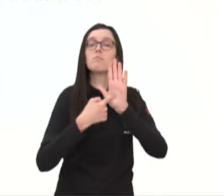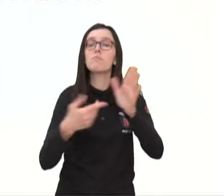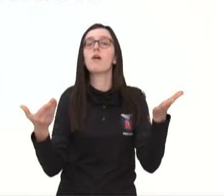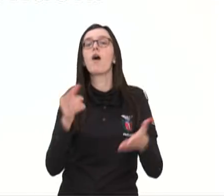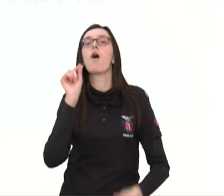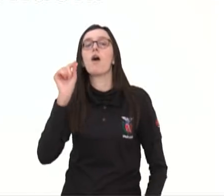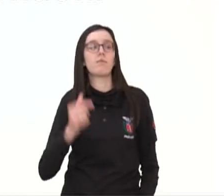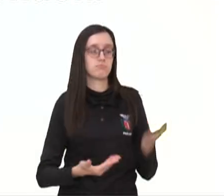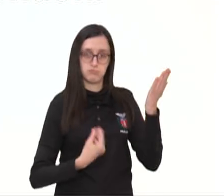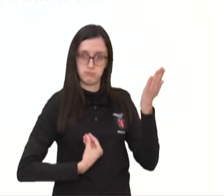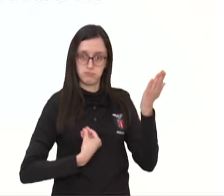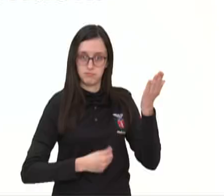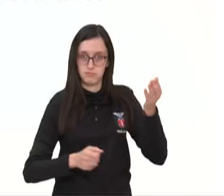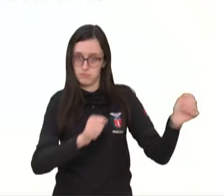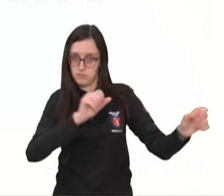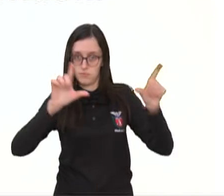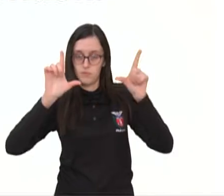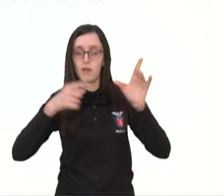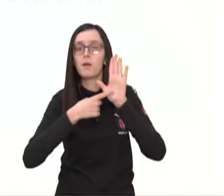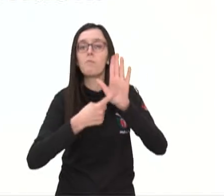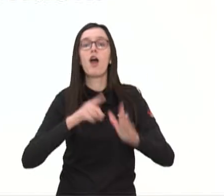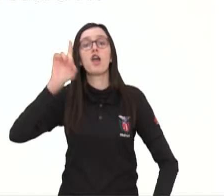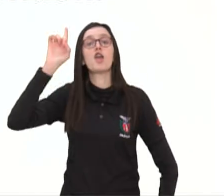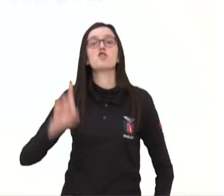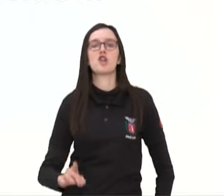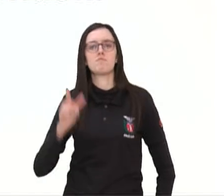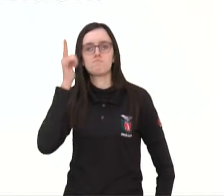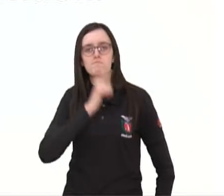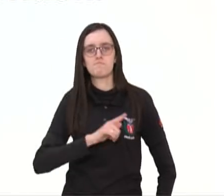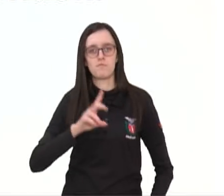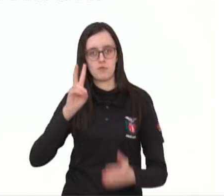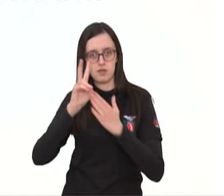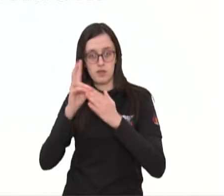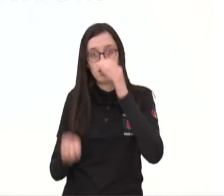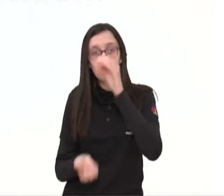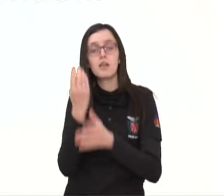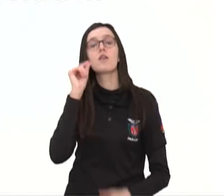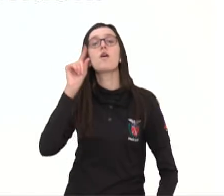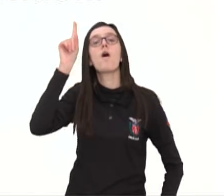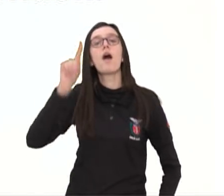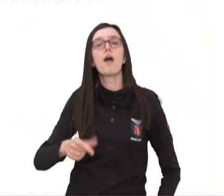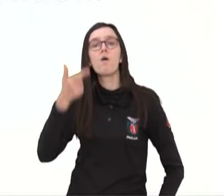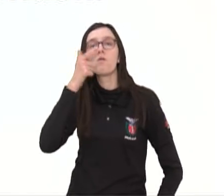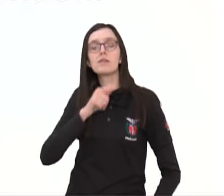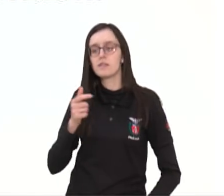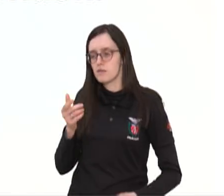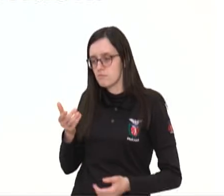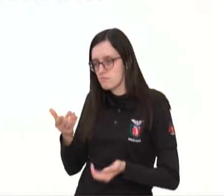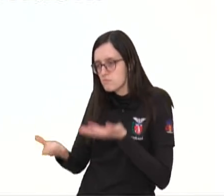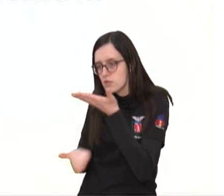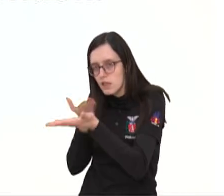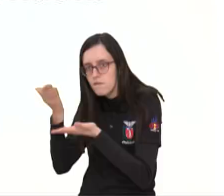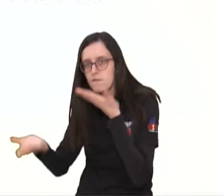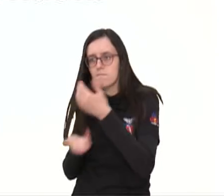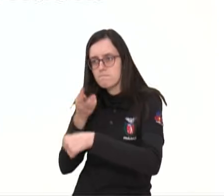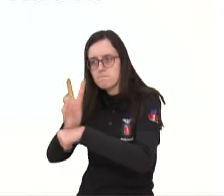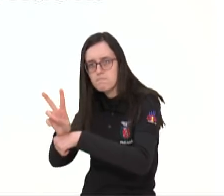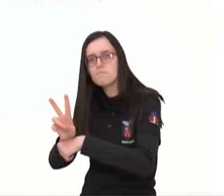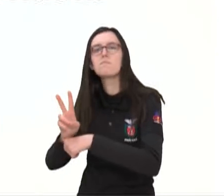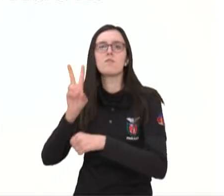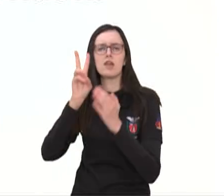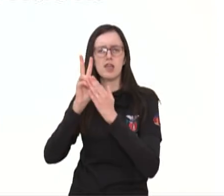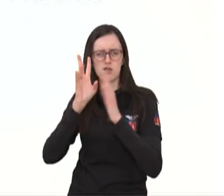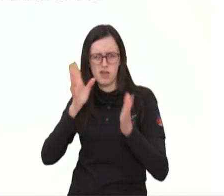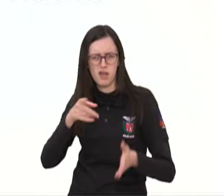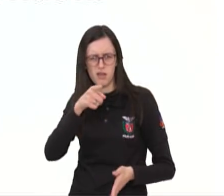a conquista de direitos pelos povos indígenas, a criação do Serviço de Proteção aos Índios. Já